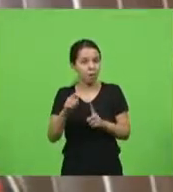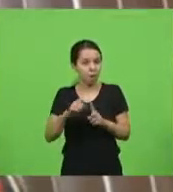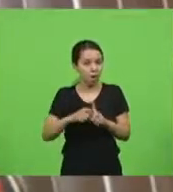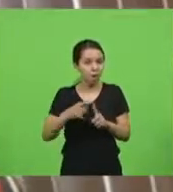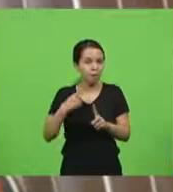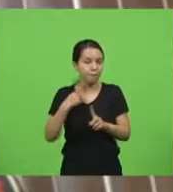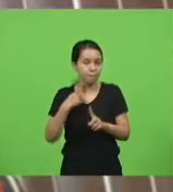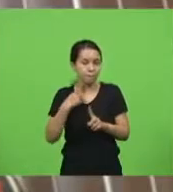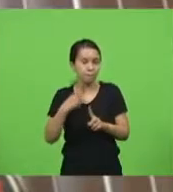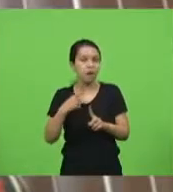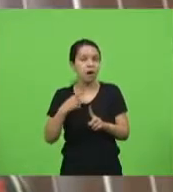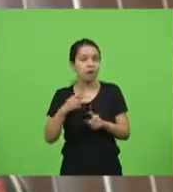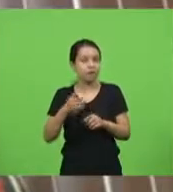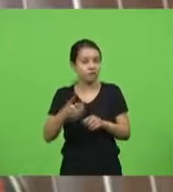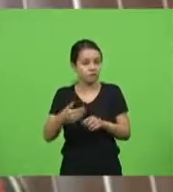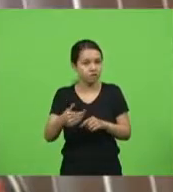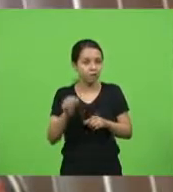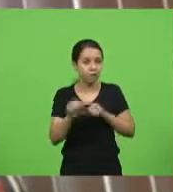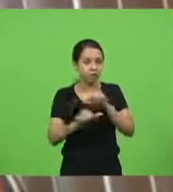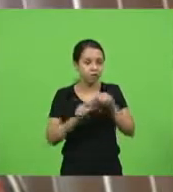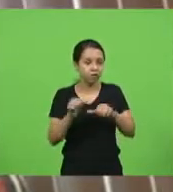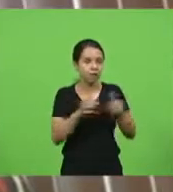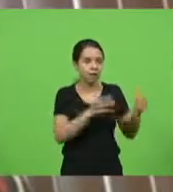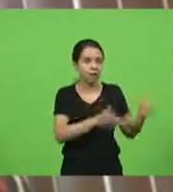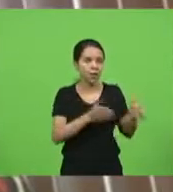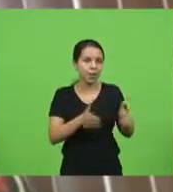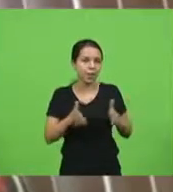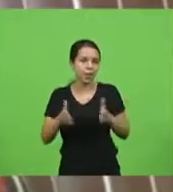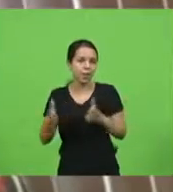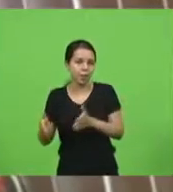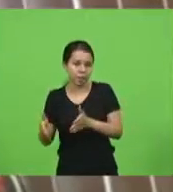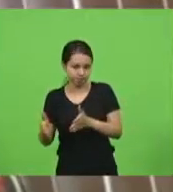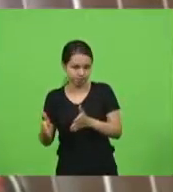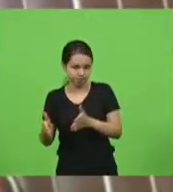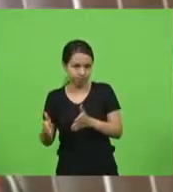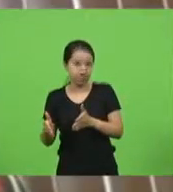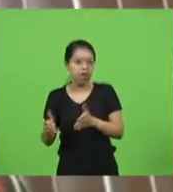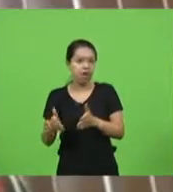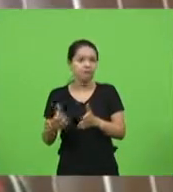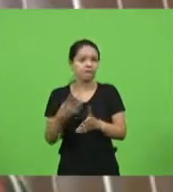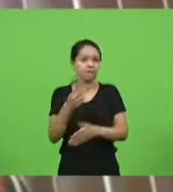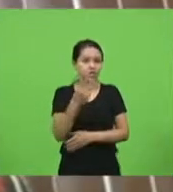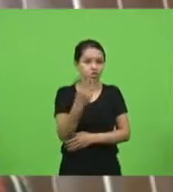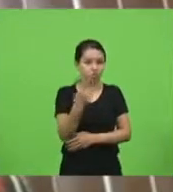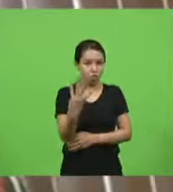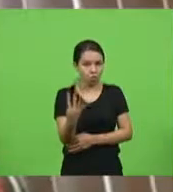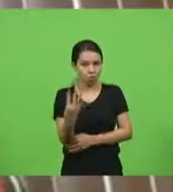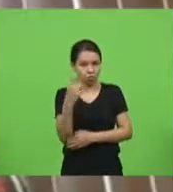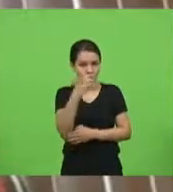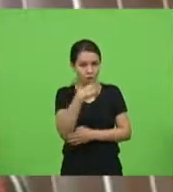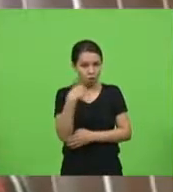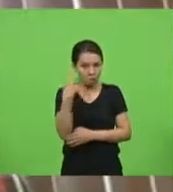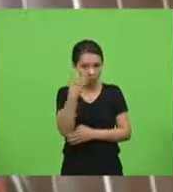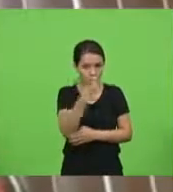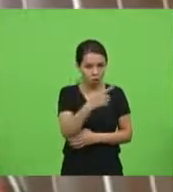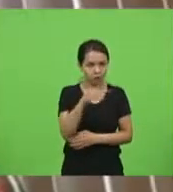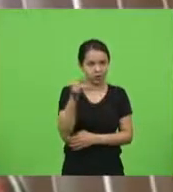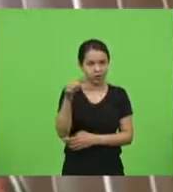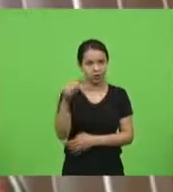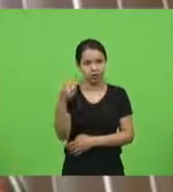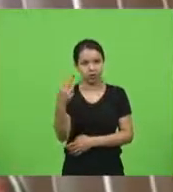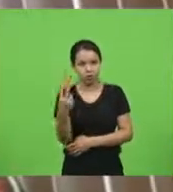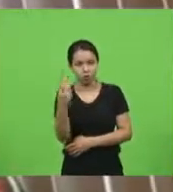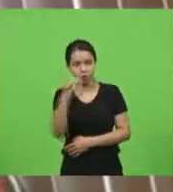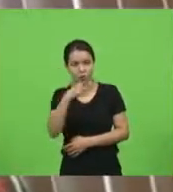as escalas do Corpo de Bombeiros para a escala 24 horas de trabalho por 72 horas de folga, que é a